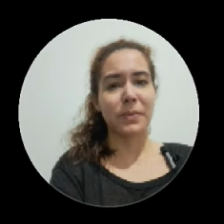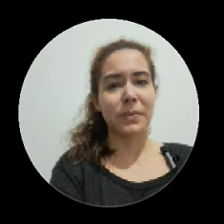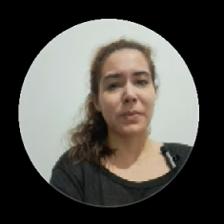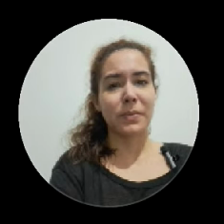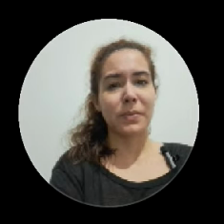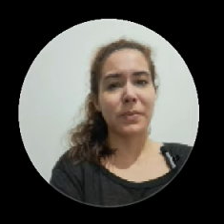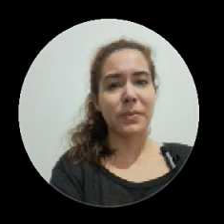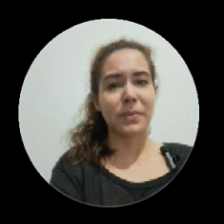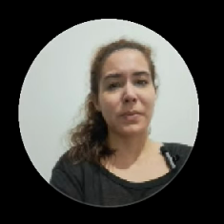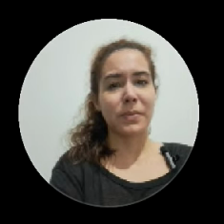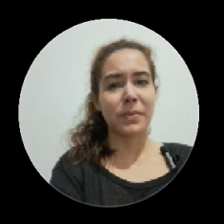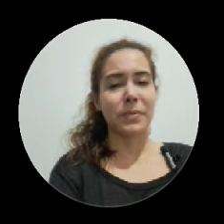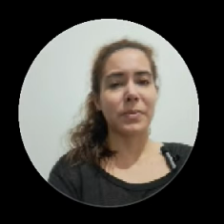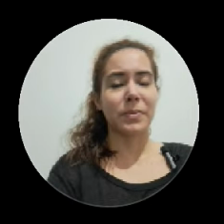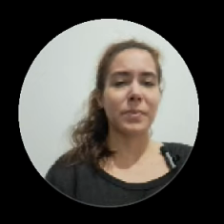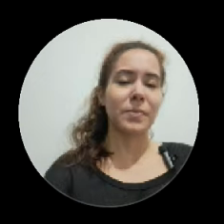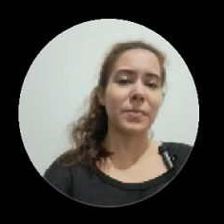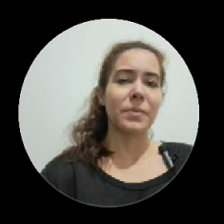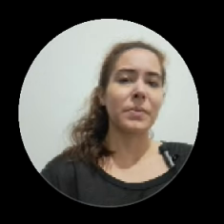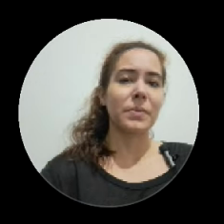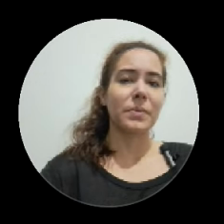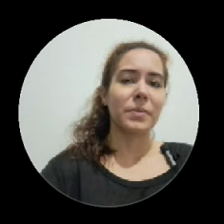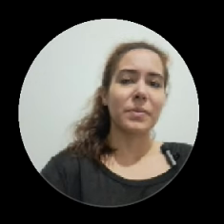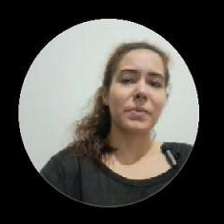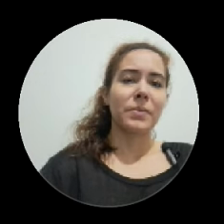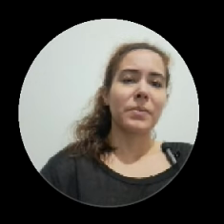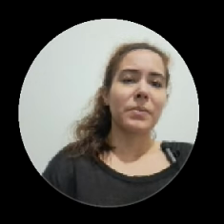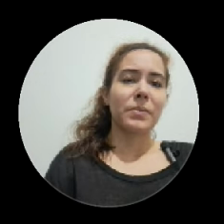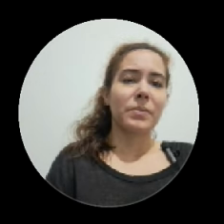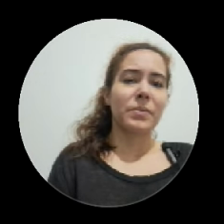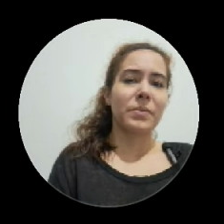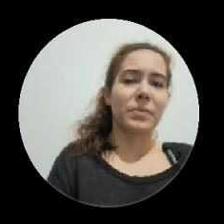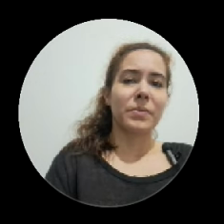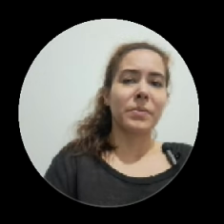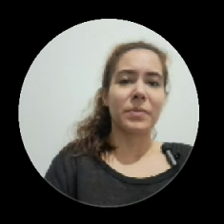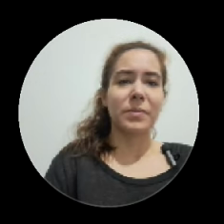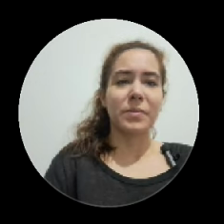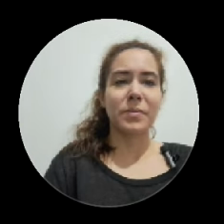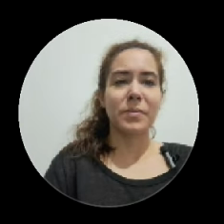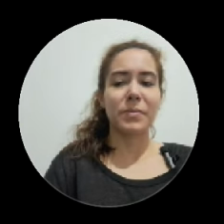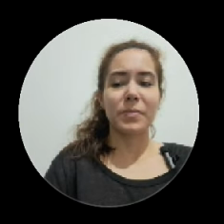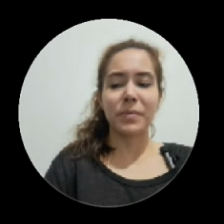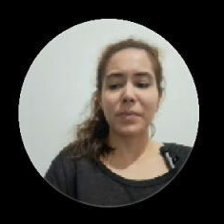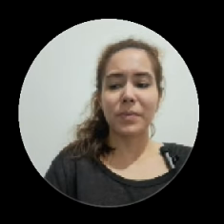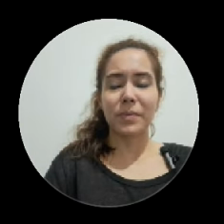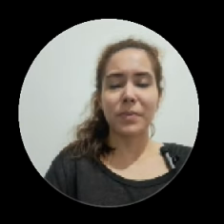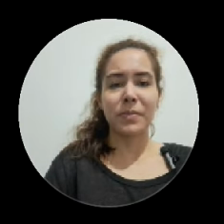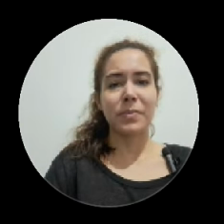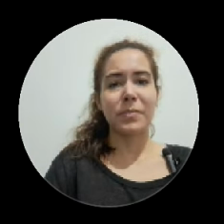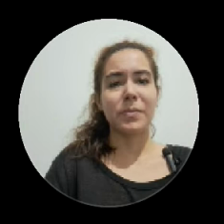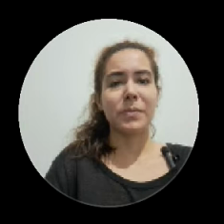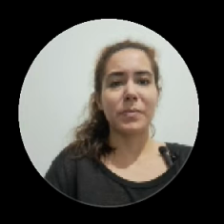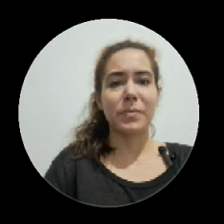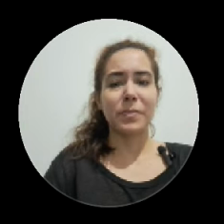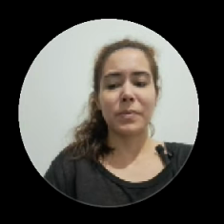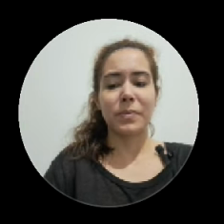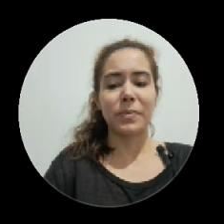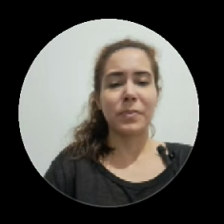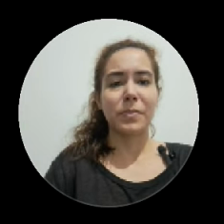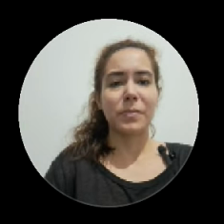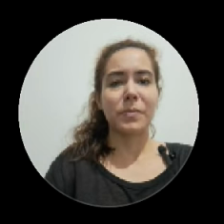fazem as coisas às vezes pra dar uma viralizada. Não é possível que você não olha a história desse e fale, pô, vamos refazer, amor, vamos apagar. Legal, não. Falar que eu vou pegar o dinheiro das pessoas, ficou maneiro isso,